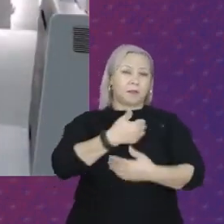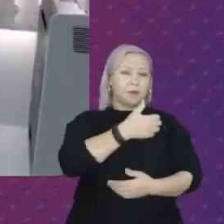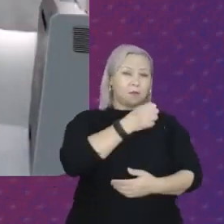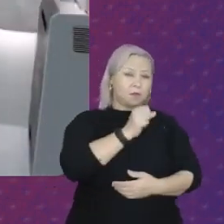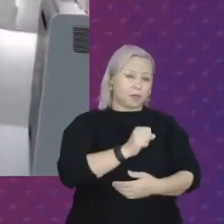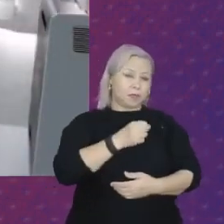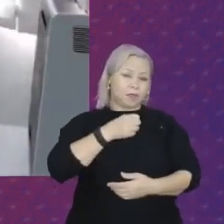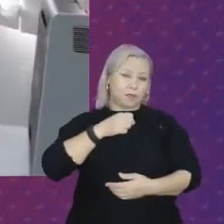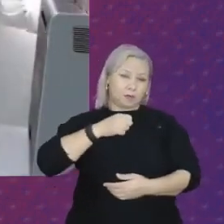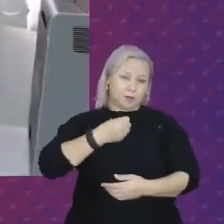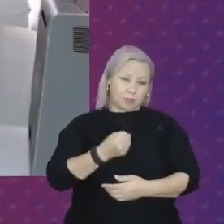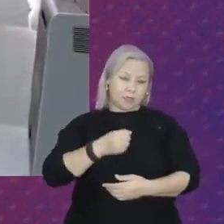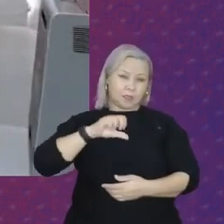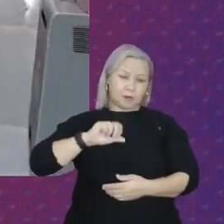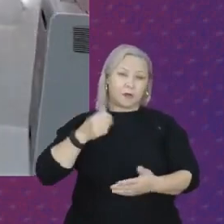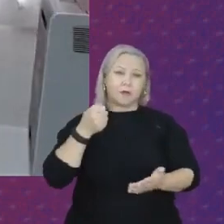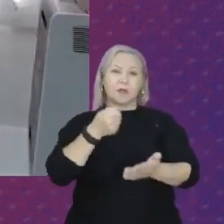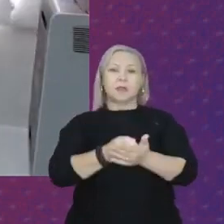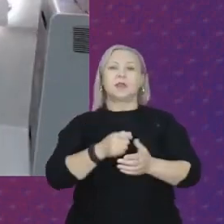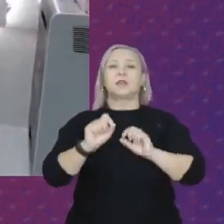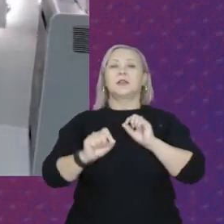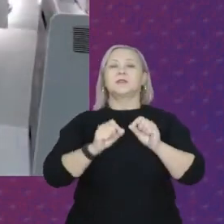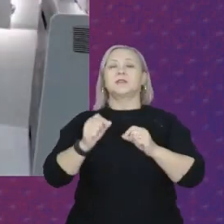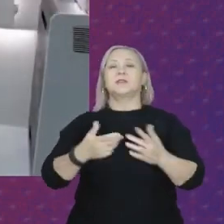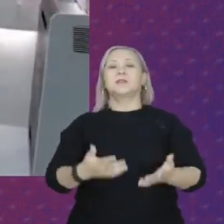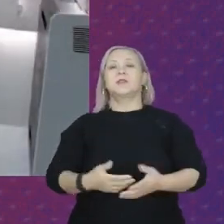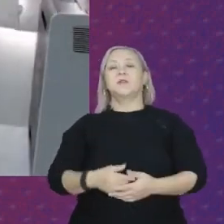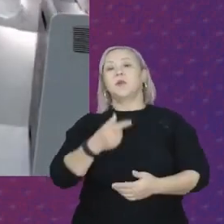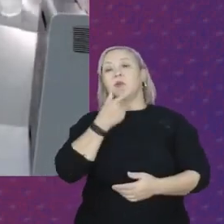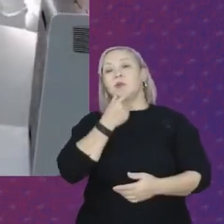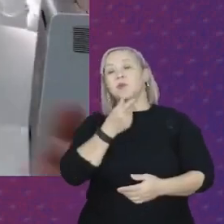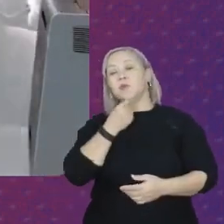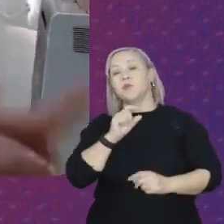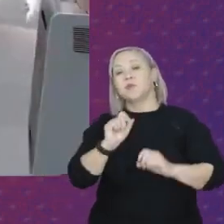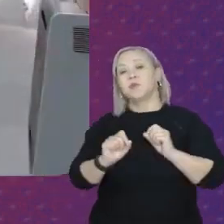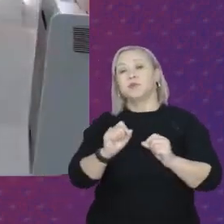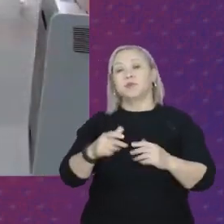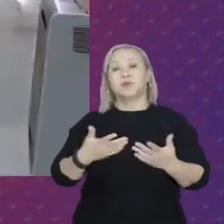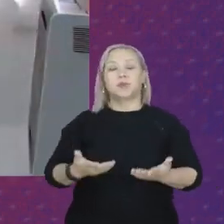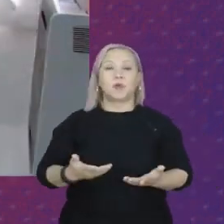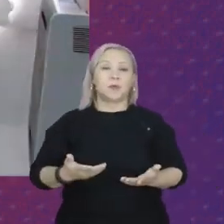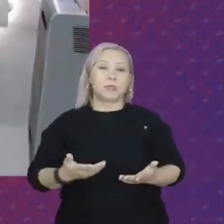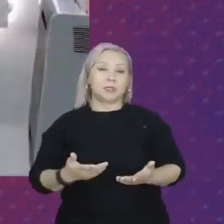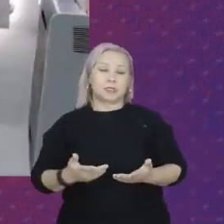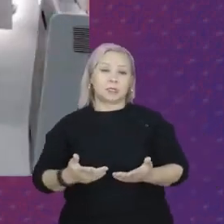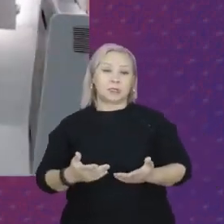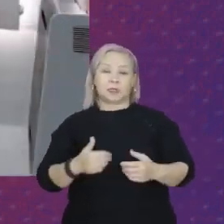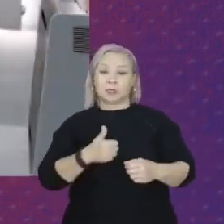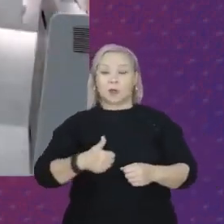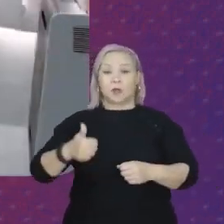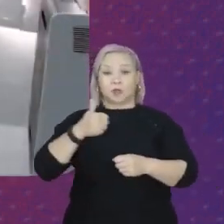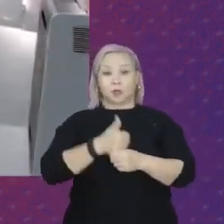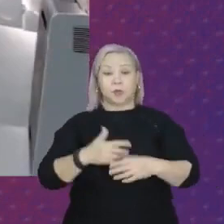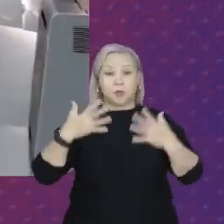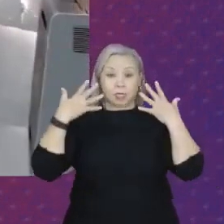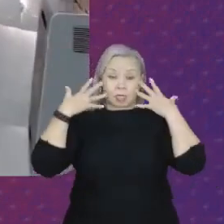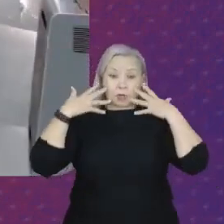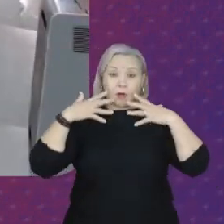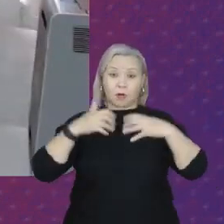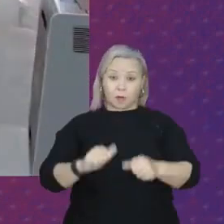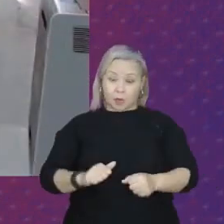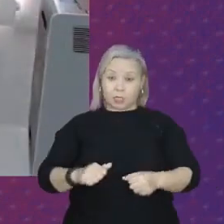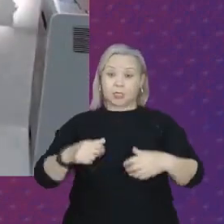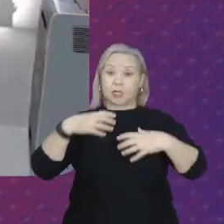que determinou que éramos tão competentes quanto os homens para ensinar, mas porque naturalmente já nascemos, né,